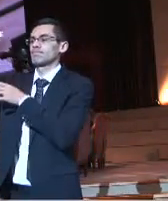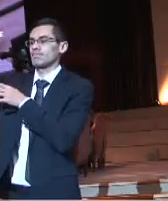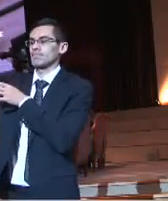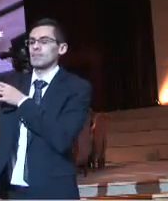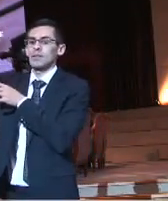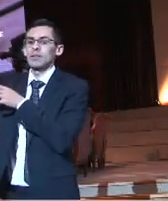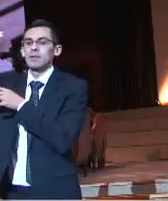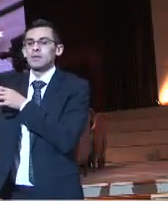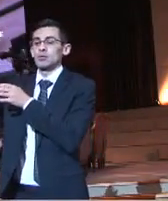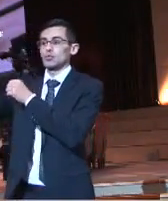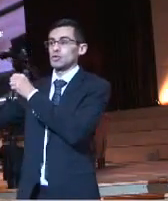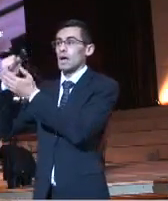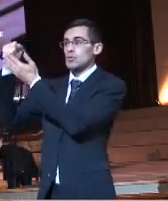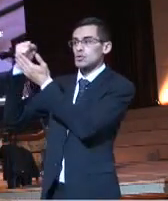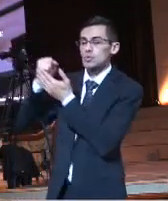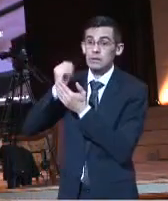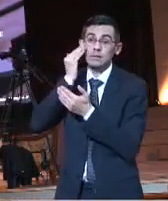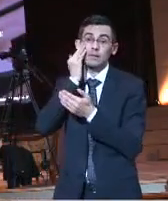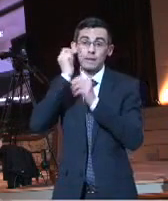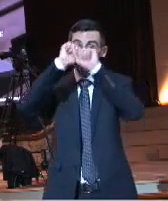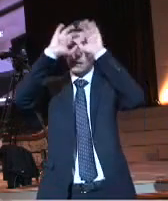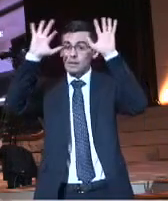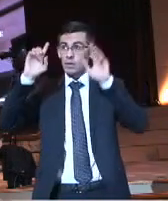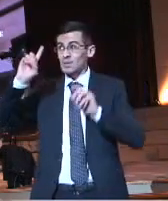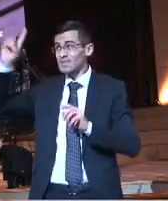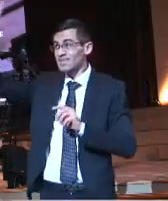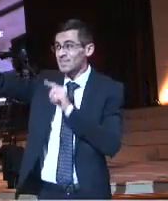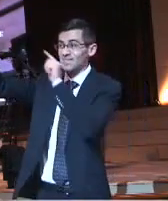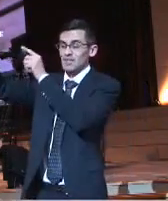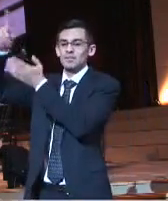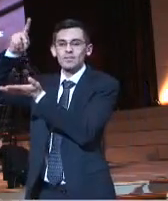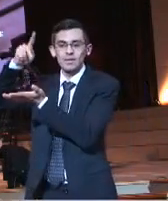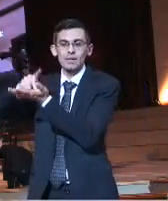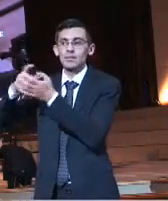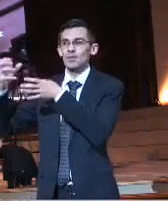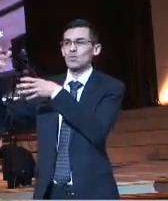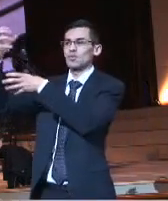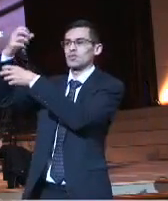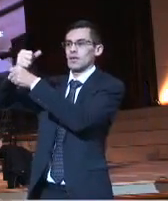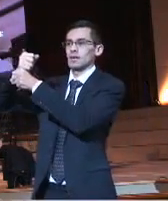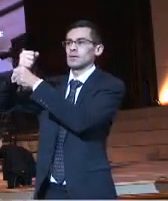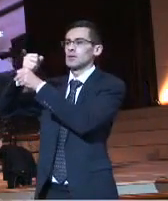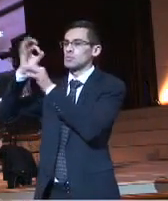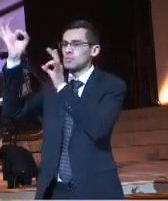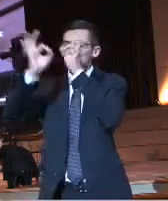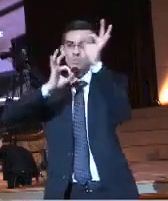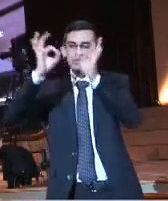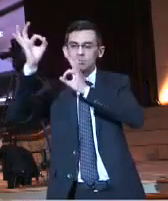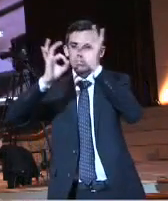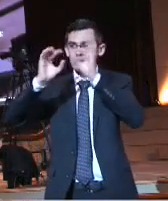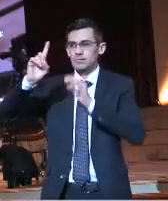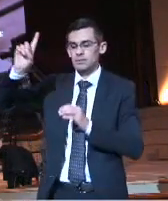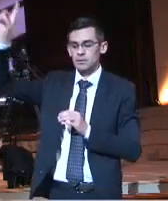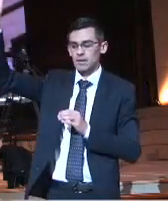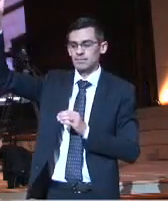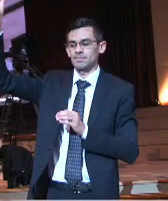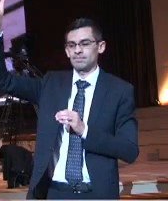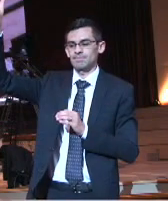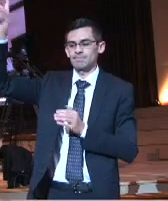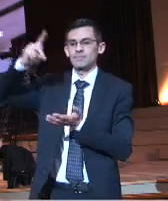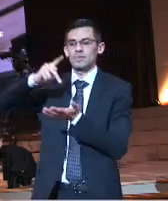nos permite entender quem é Deus e confiar nos propósitos eternos